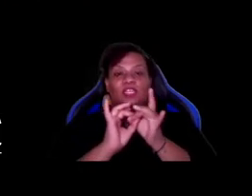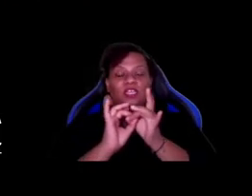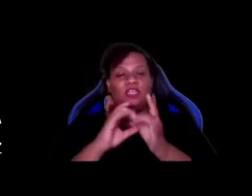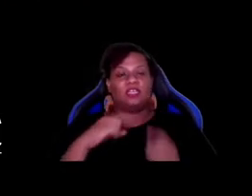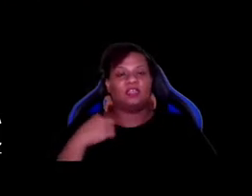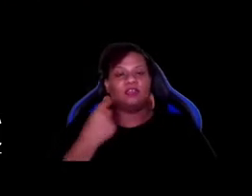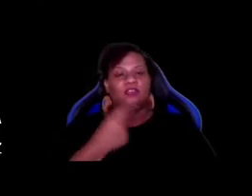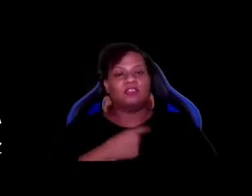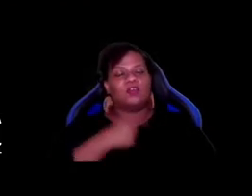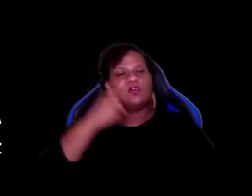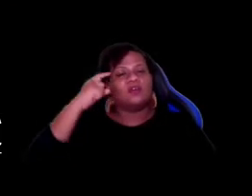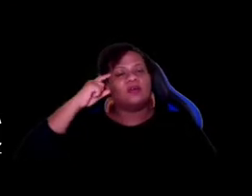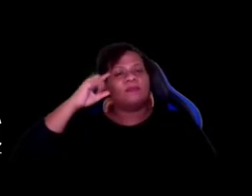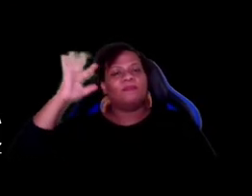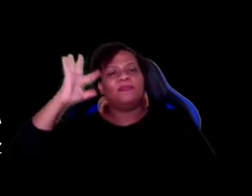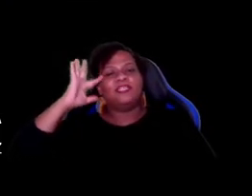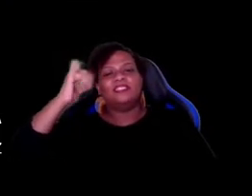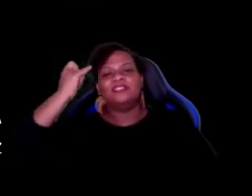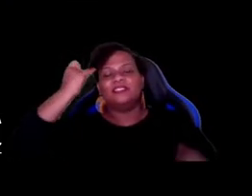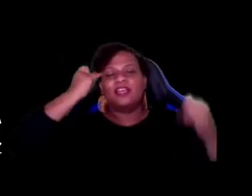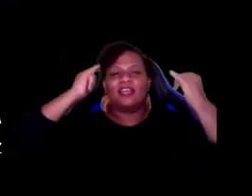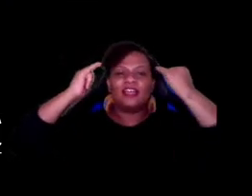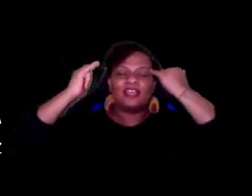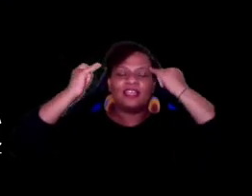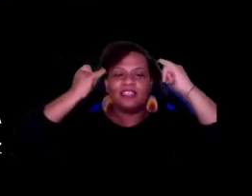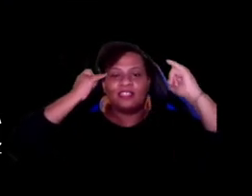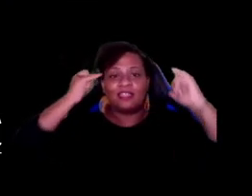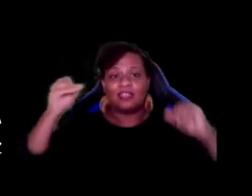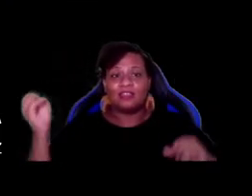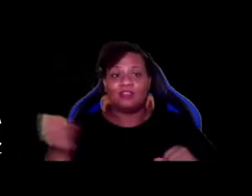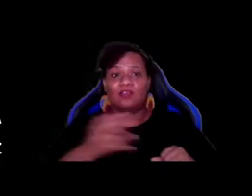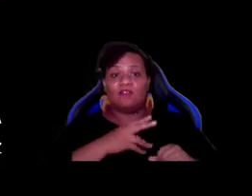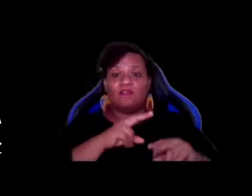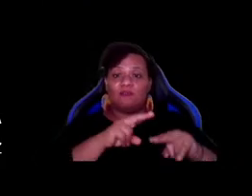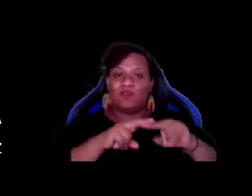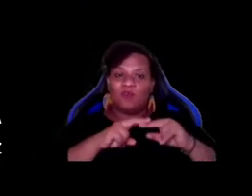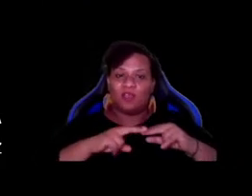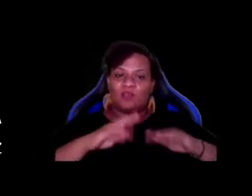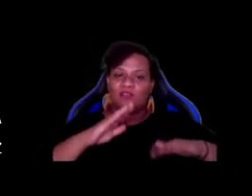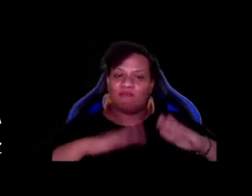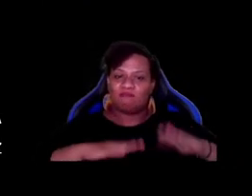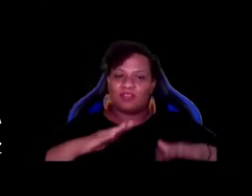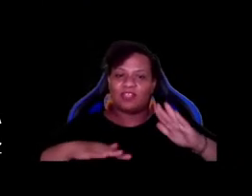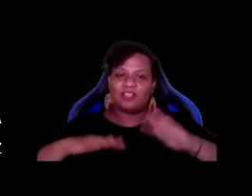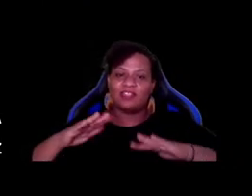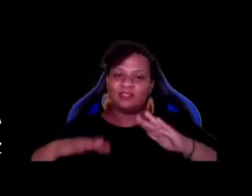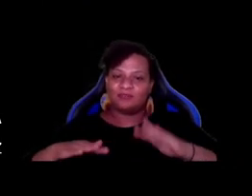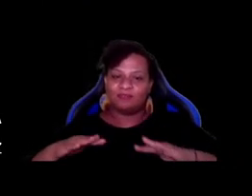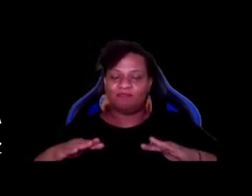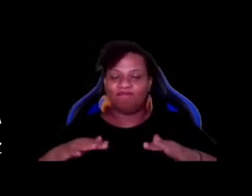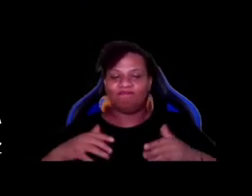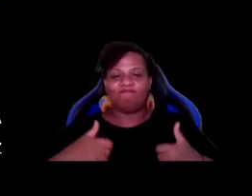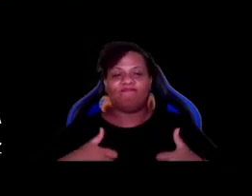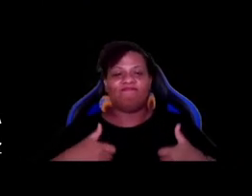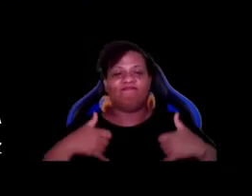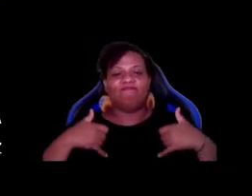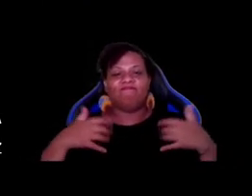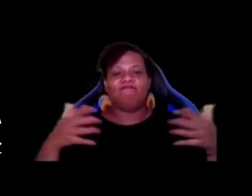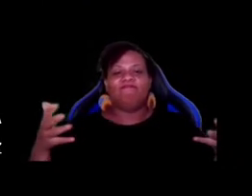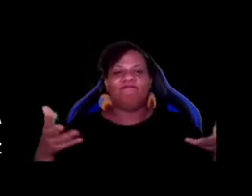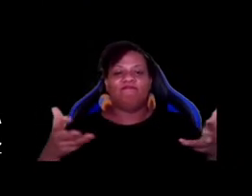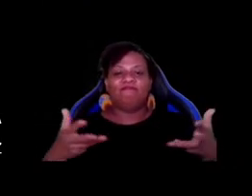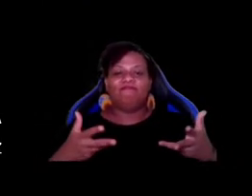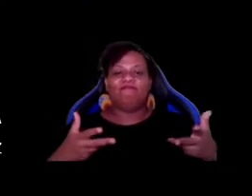pensar nessas novas ideias através dos tambores. E é uma grande honra também estar com o Loyac,